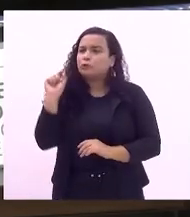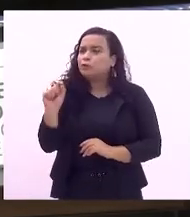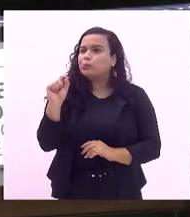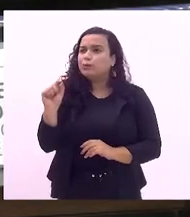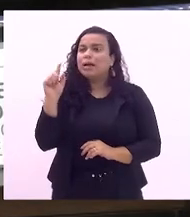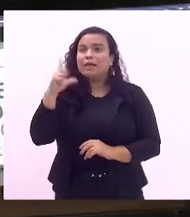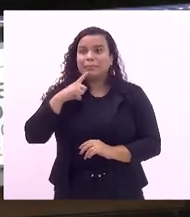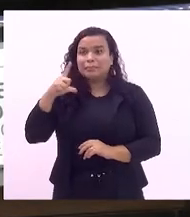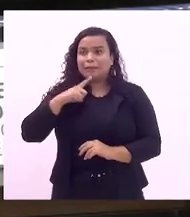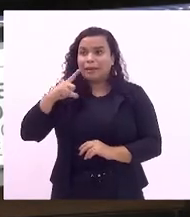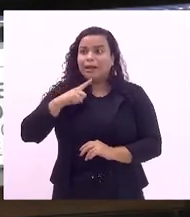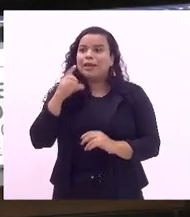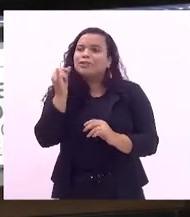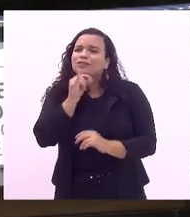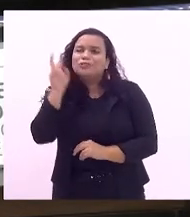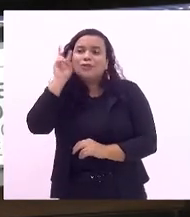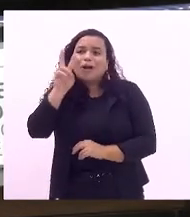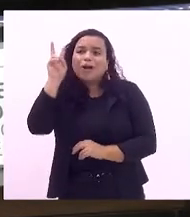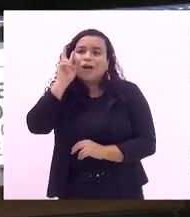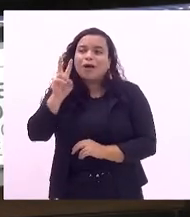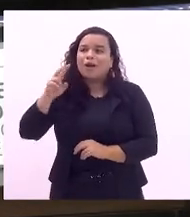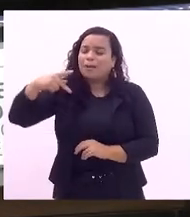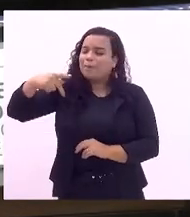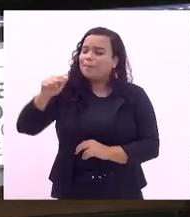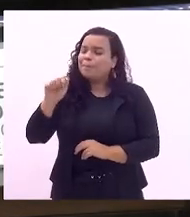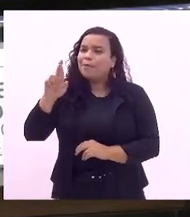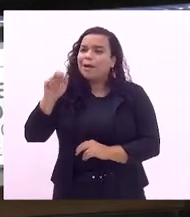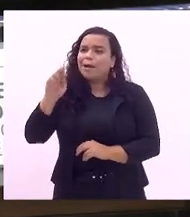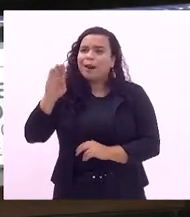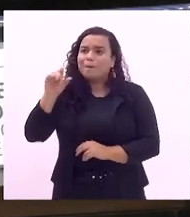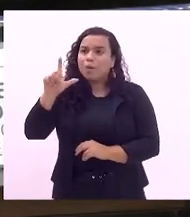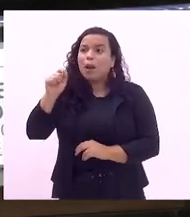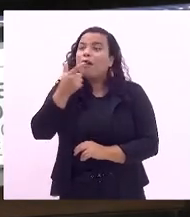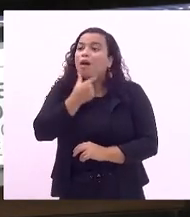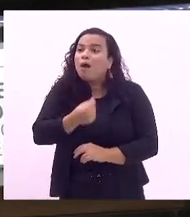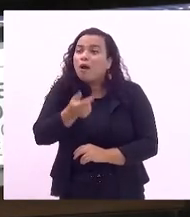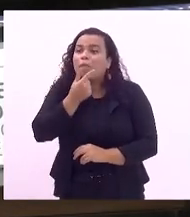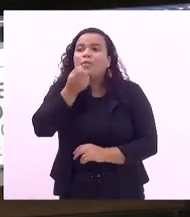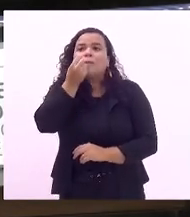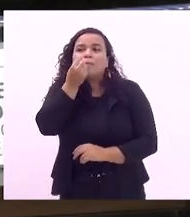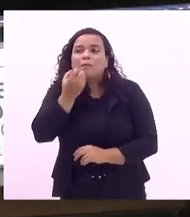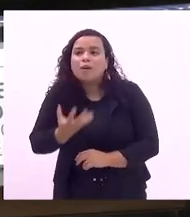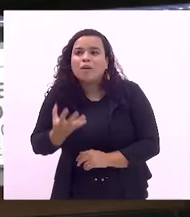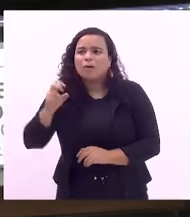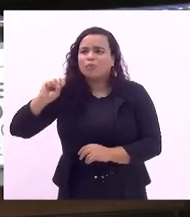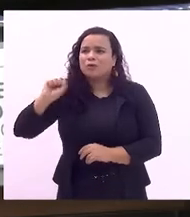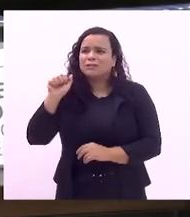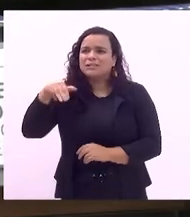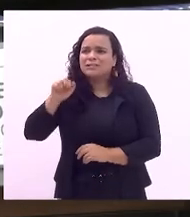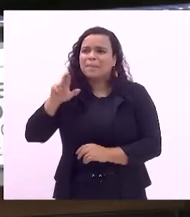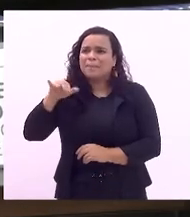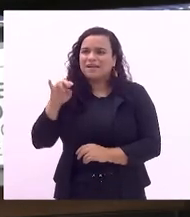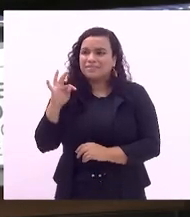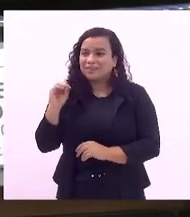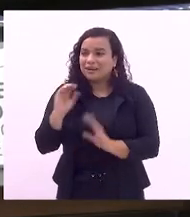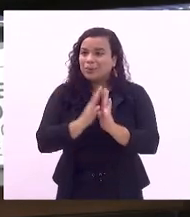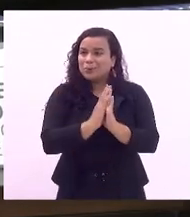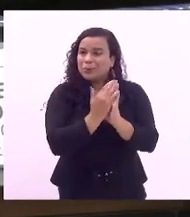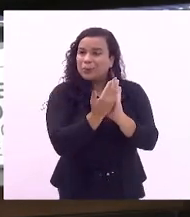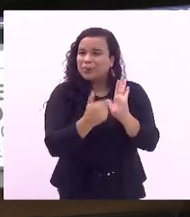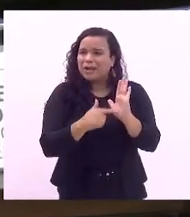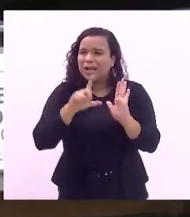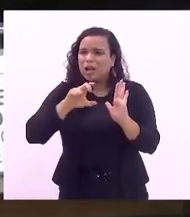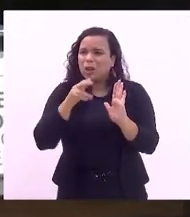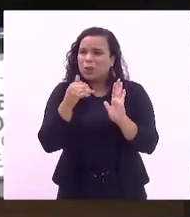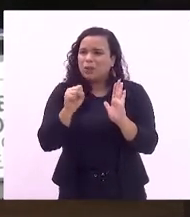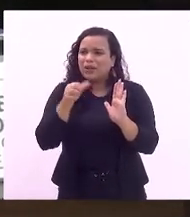parábola do bom samaritano contada pelo nosso senhor Jesus Cristo no Evangelho de Lucas Capítulo 10 em